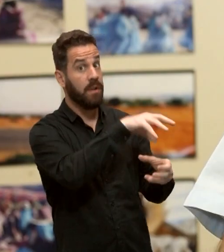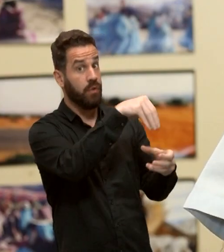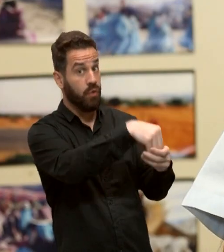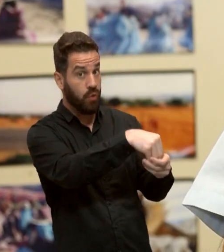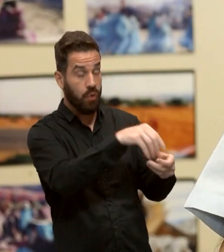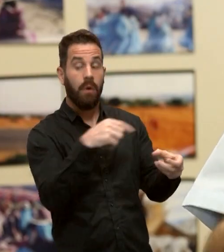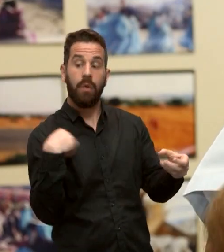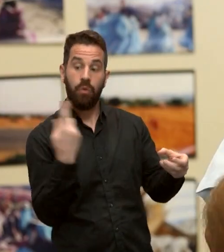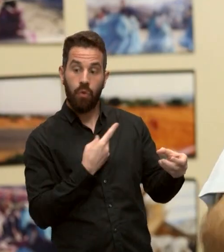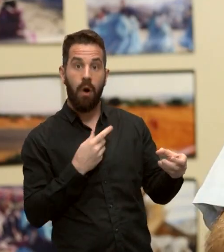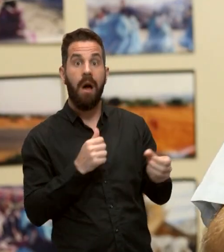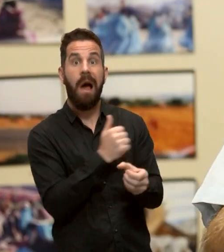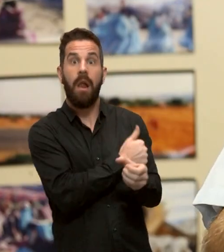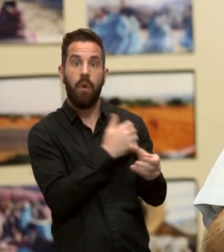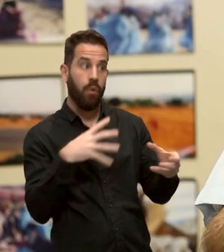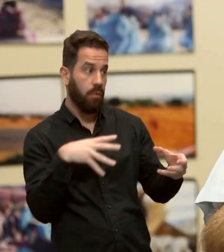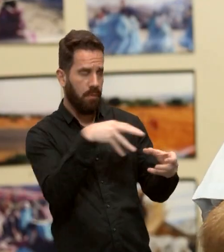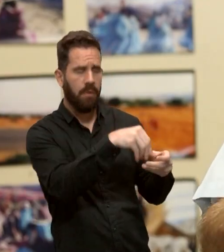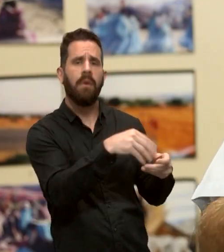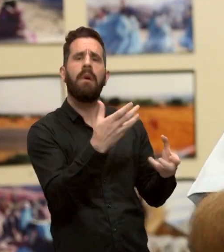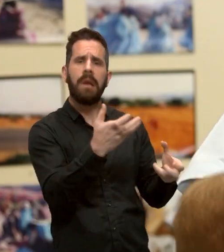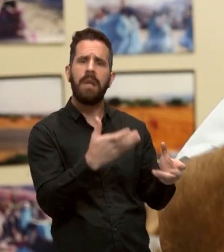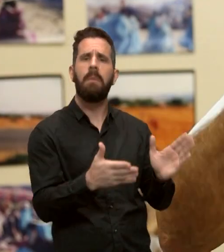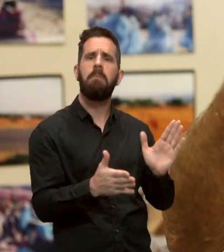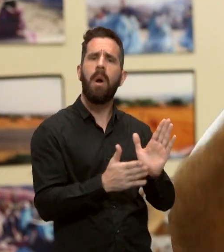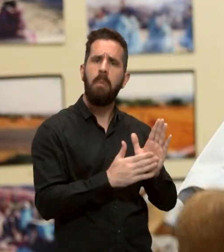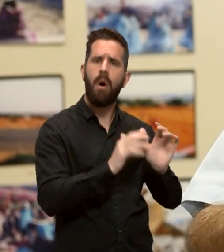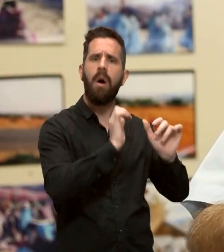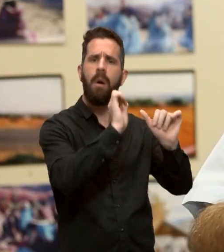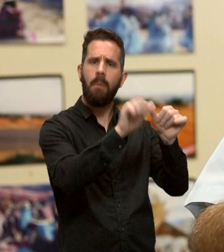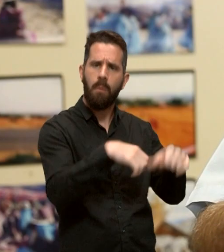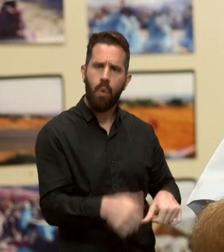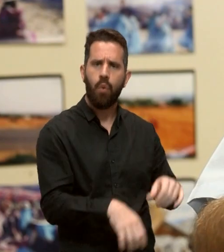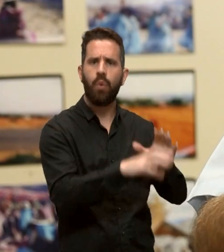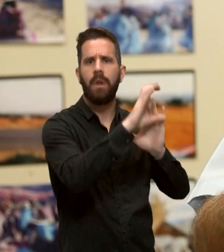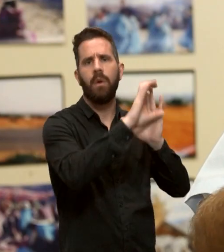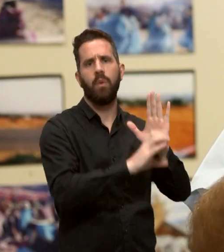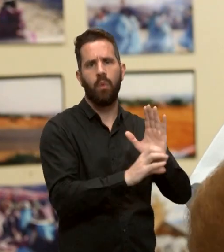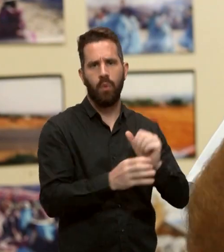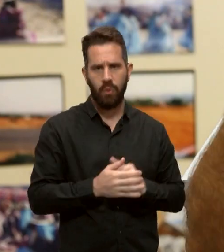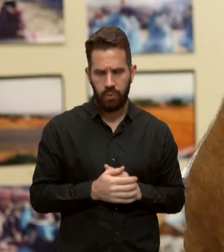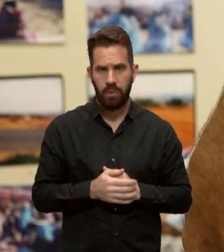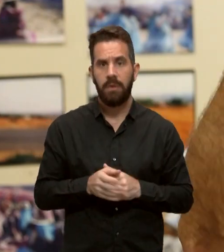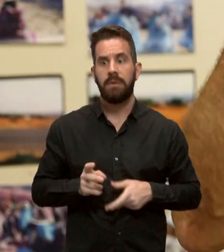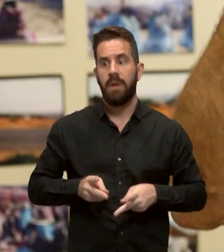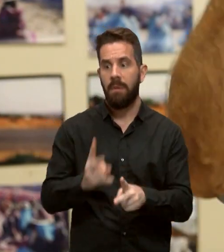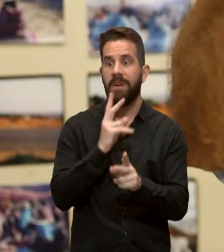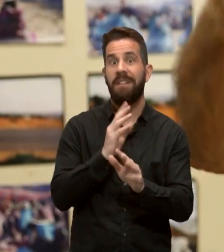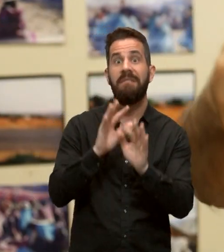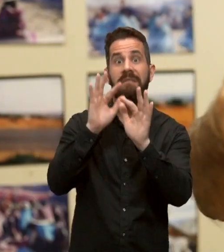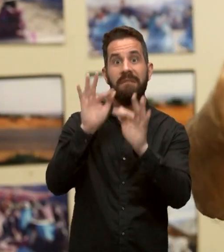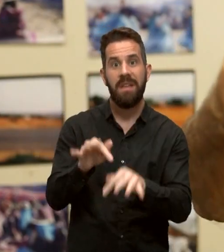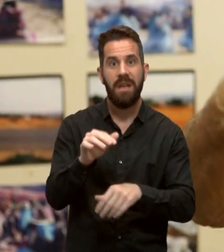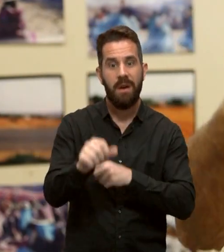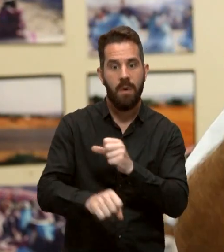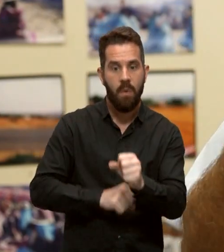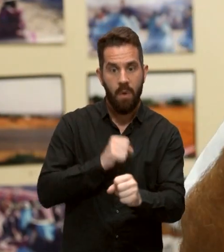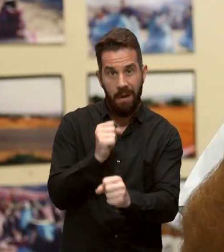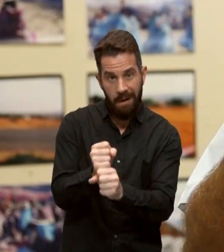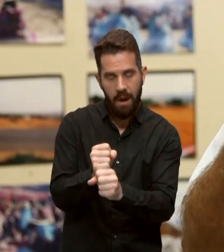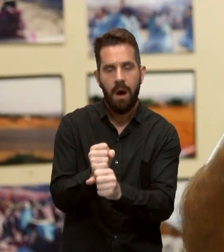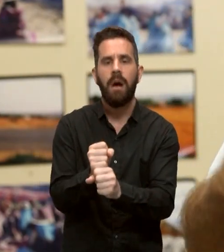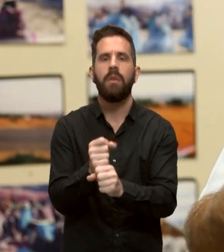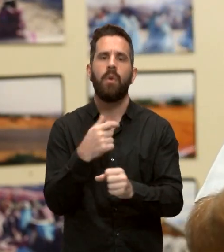do curso, a reformulação do curso. Então, quando terminava o ano, a gente, de certo modo, fazia uma proposta. Quer dizer,